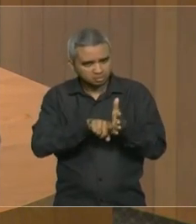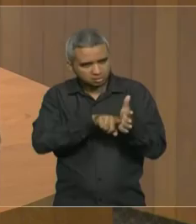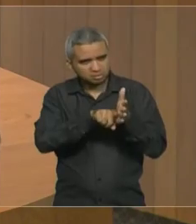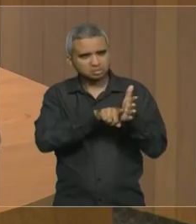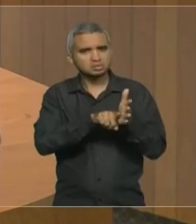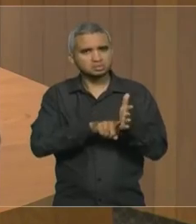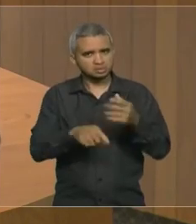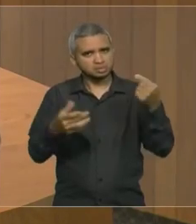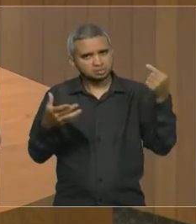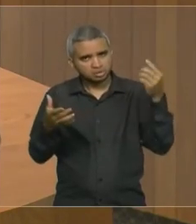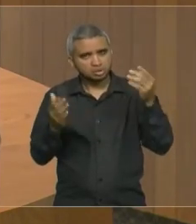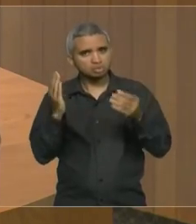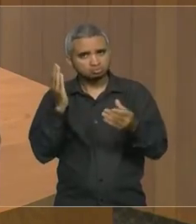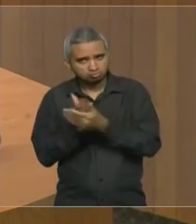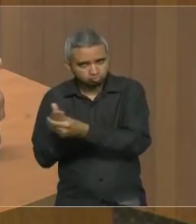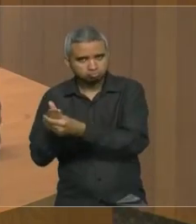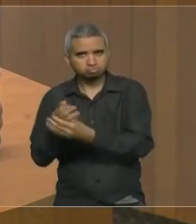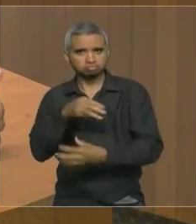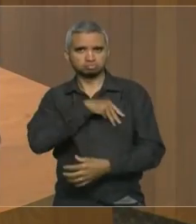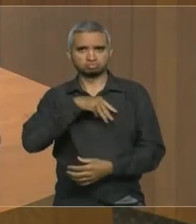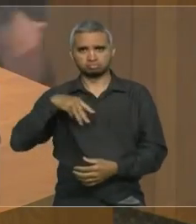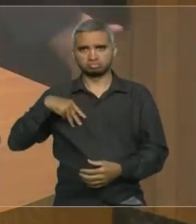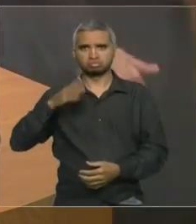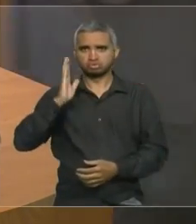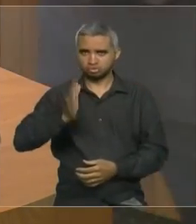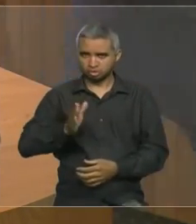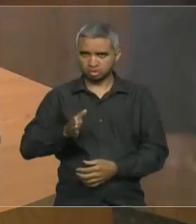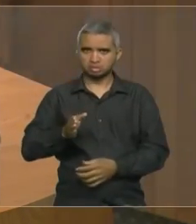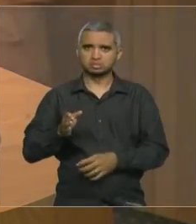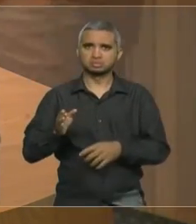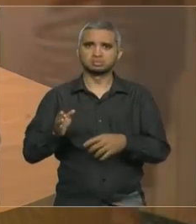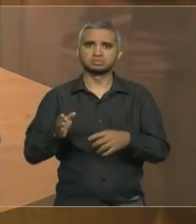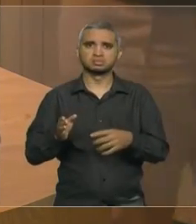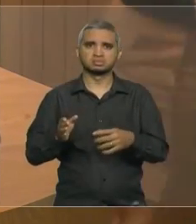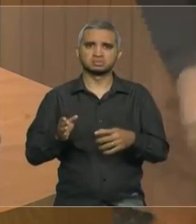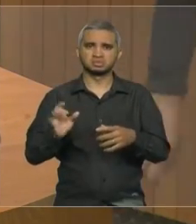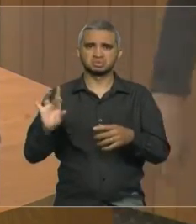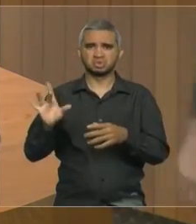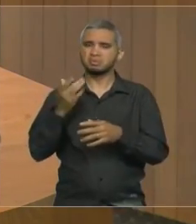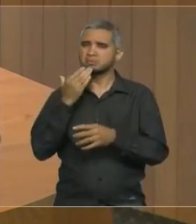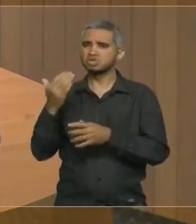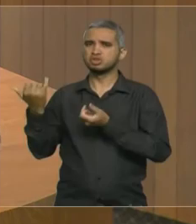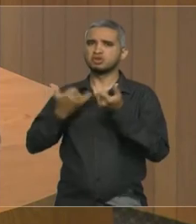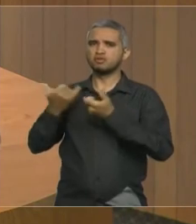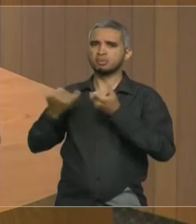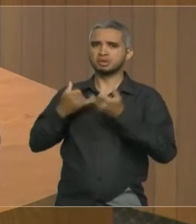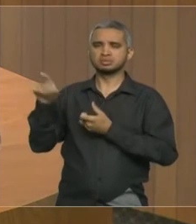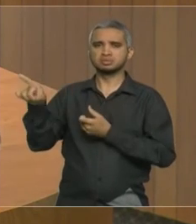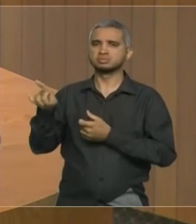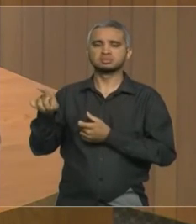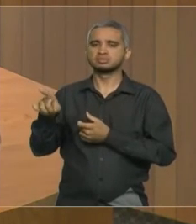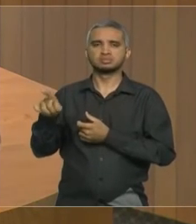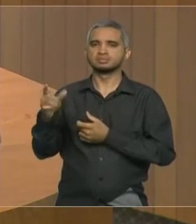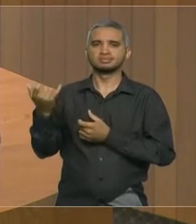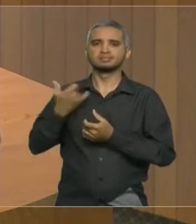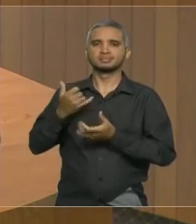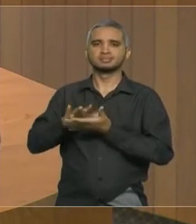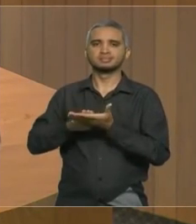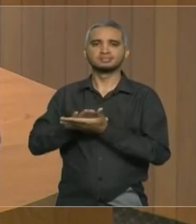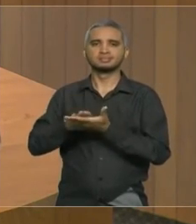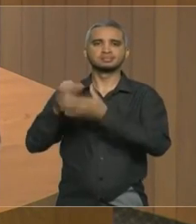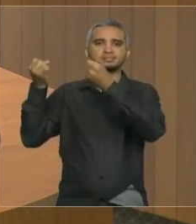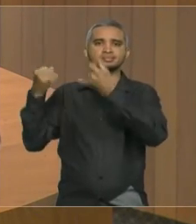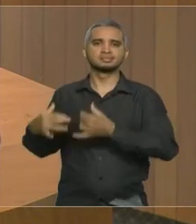Ministério Público para que tome as devidas providências. Porque não adianta pedir informação, governo do Estado que não tem transparência, que